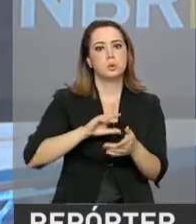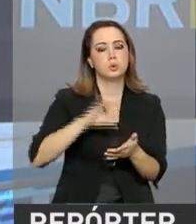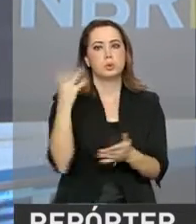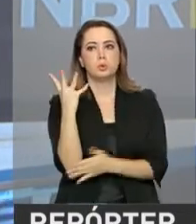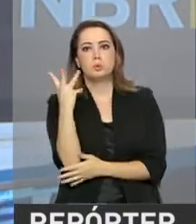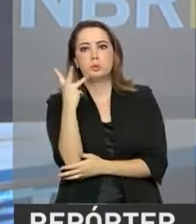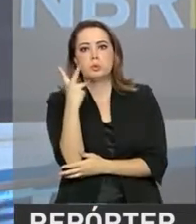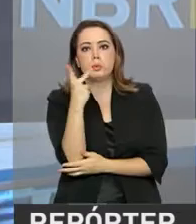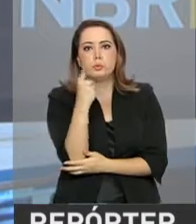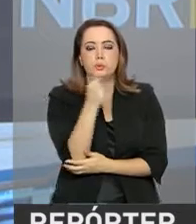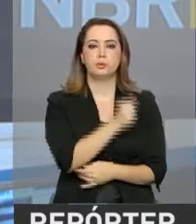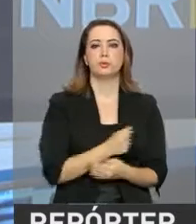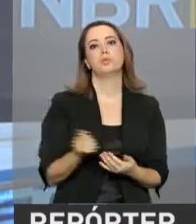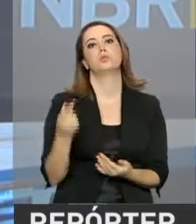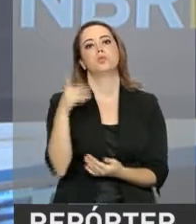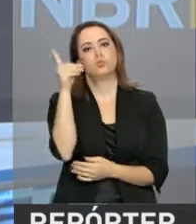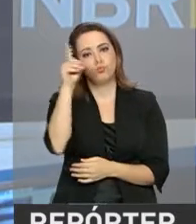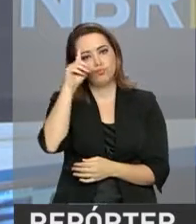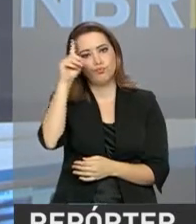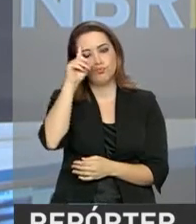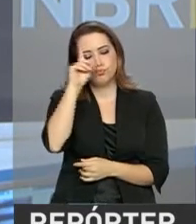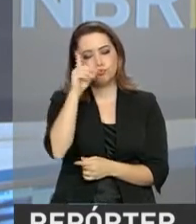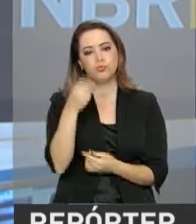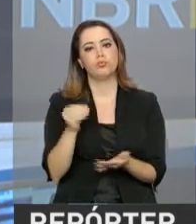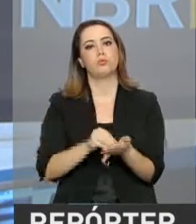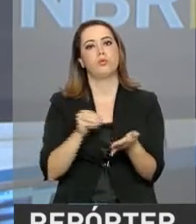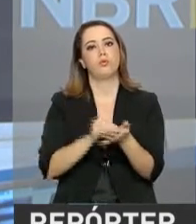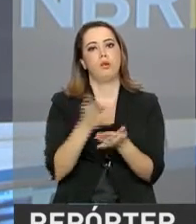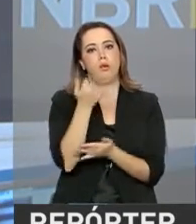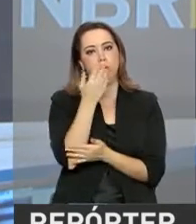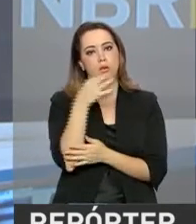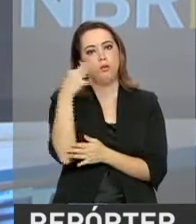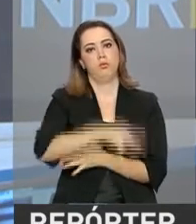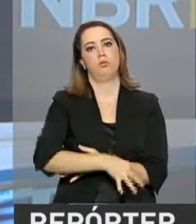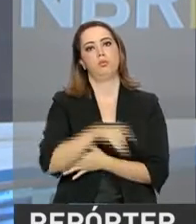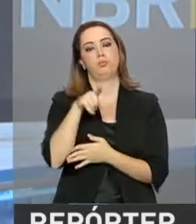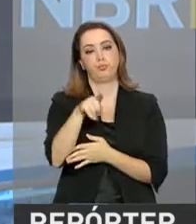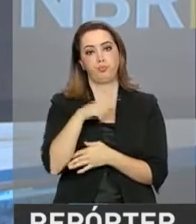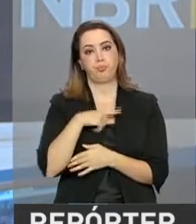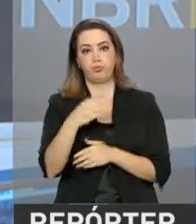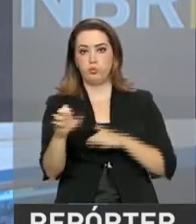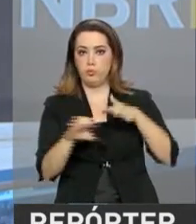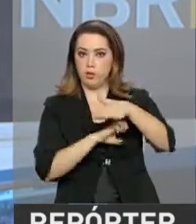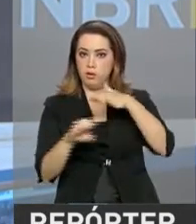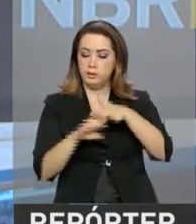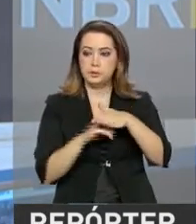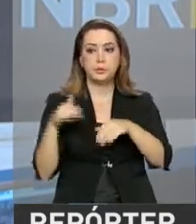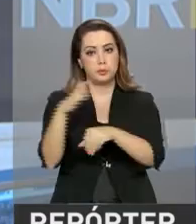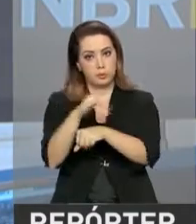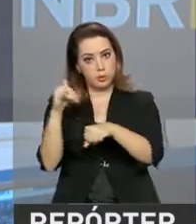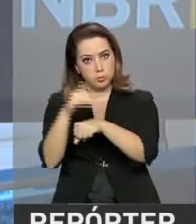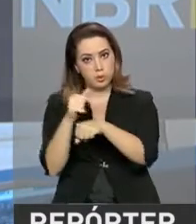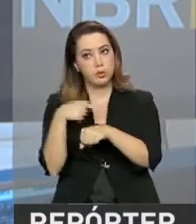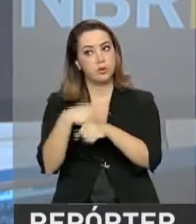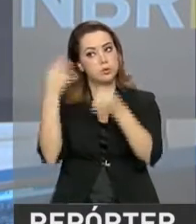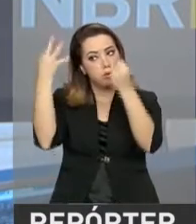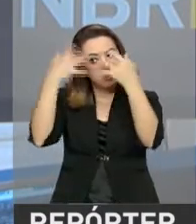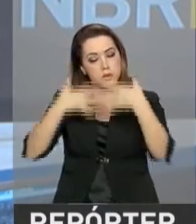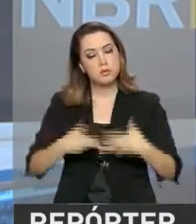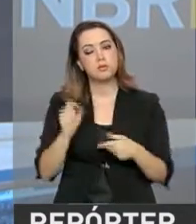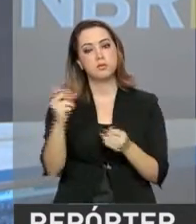precárias para a alimentação às empresas responsáveis pelo serviço foram chamadas para prestar